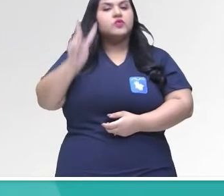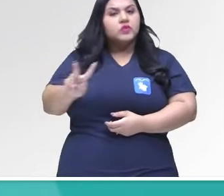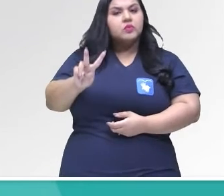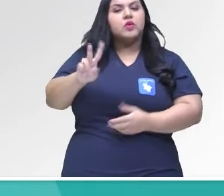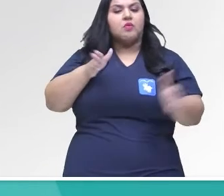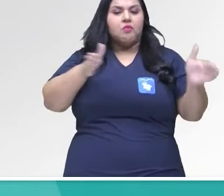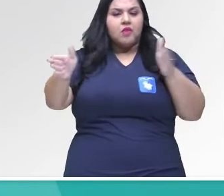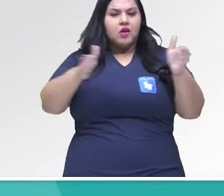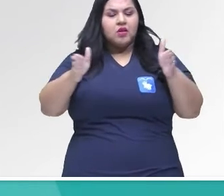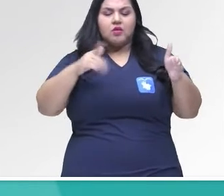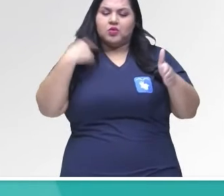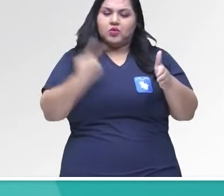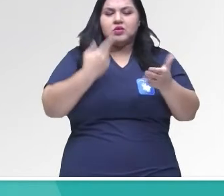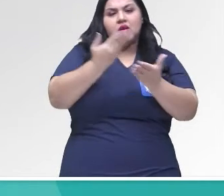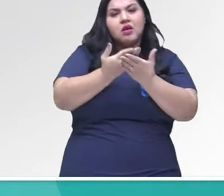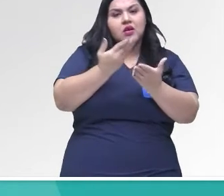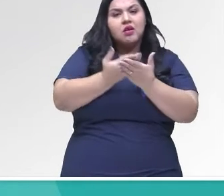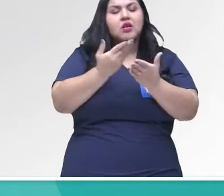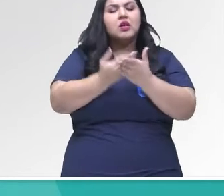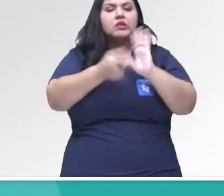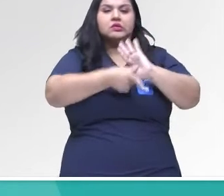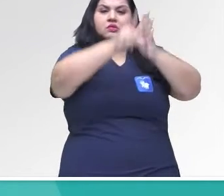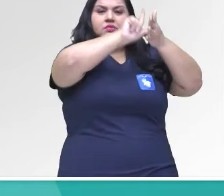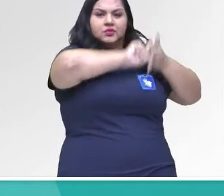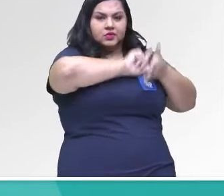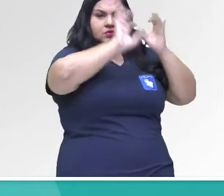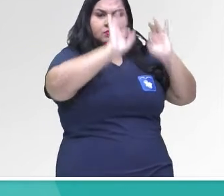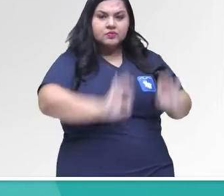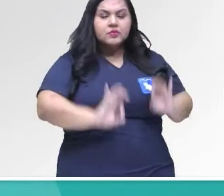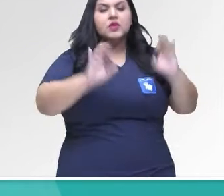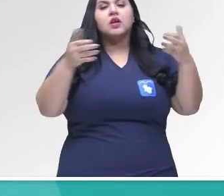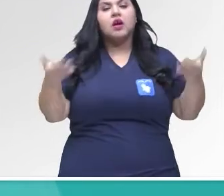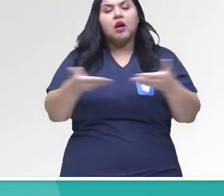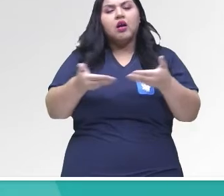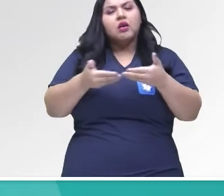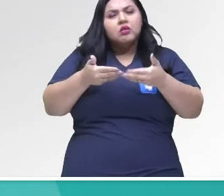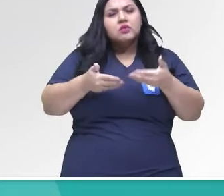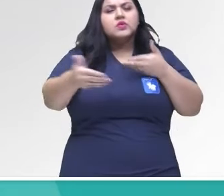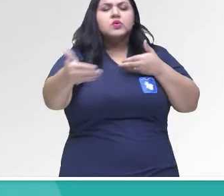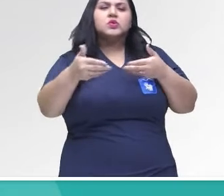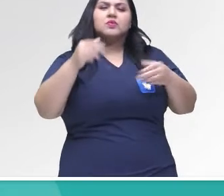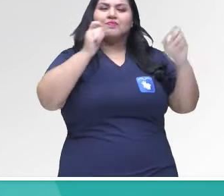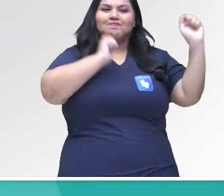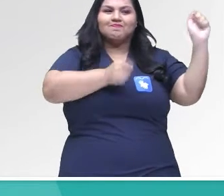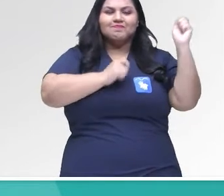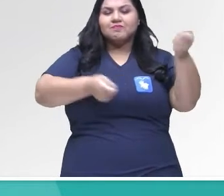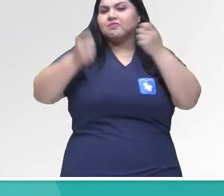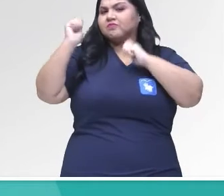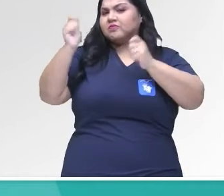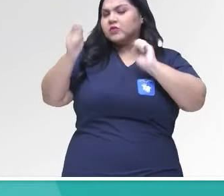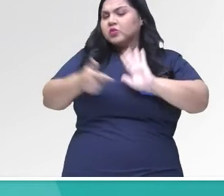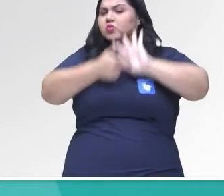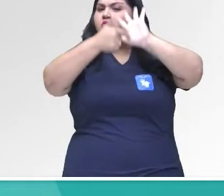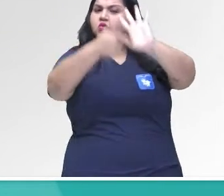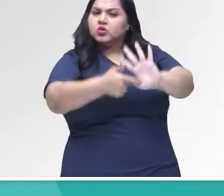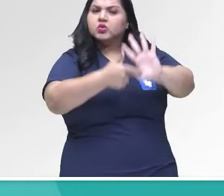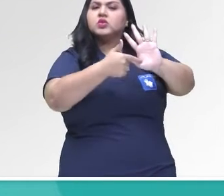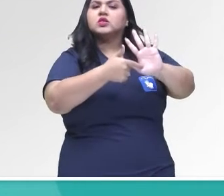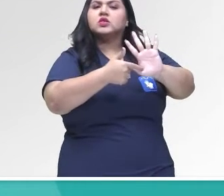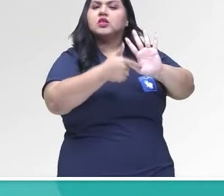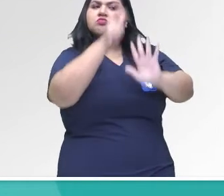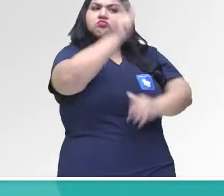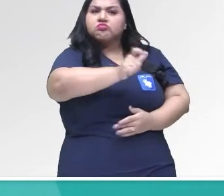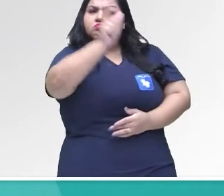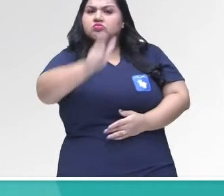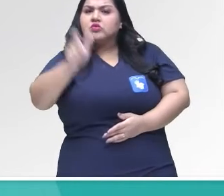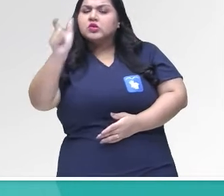as nossas aulas anteriores, certo? E aí nós vamos falar sobre o maracatu, trazendo do maracatu os